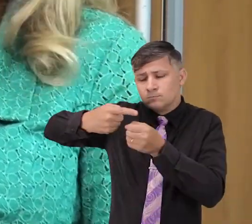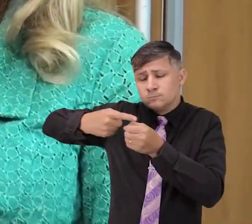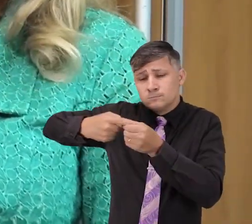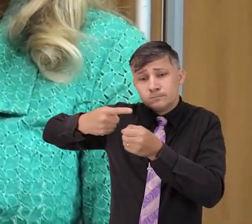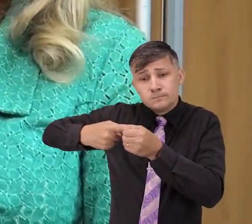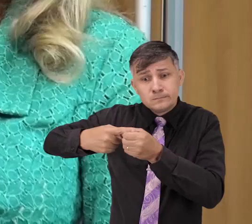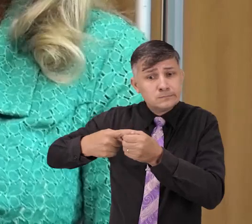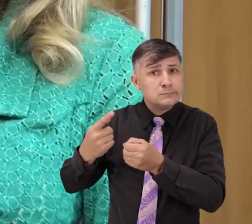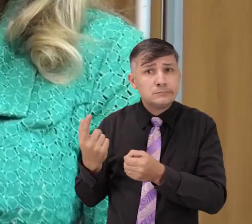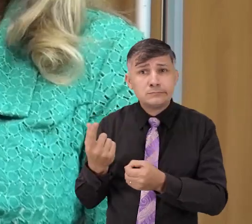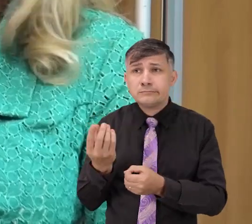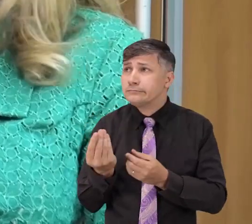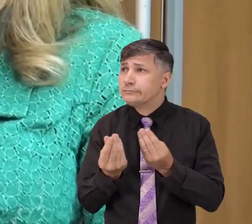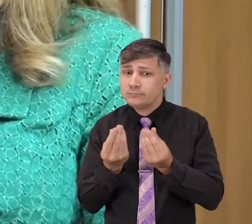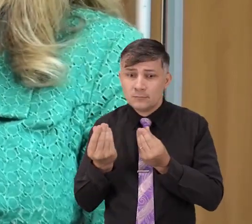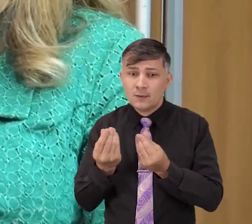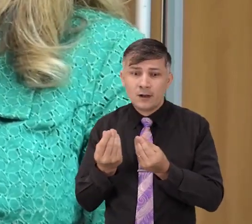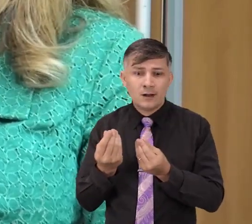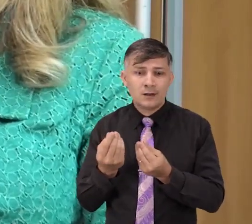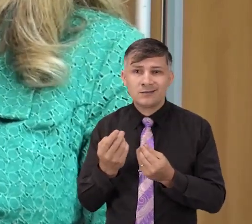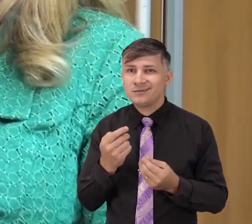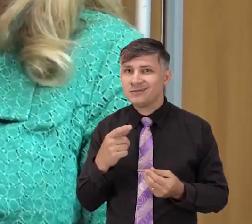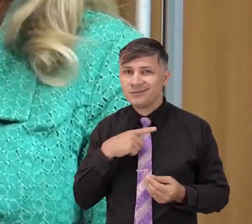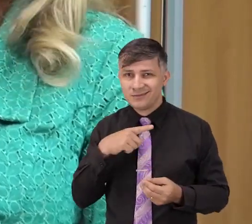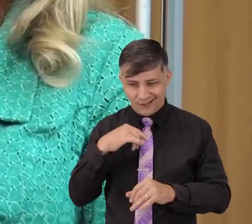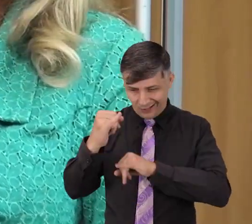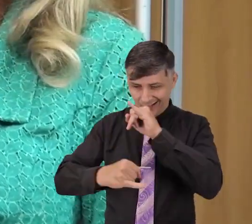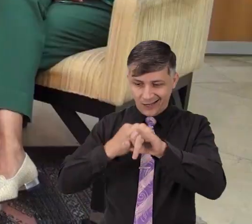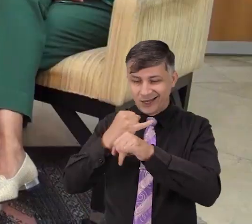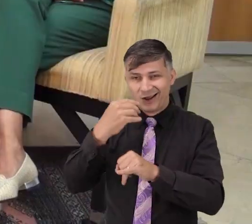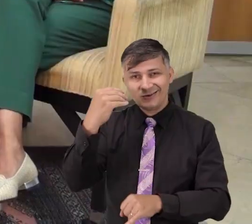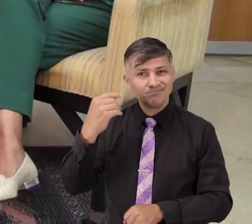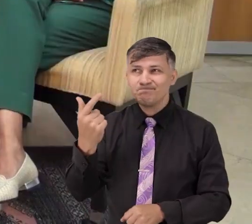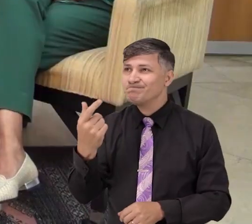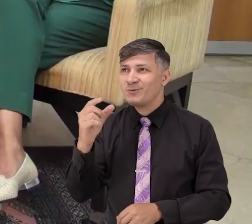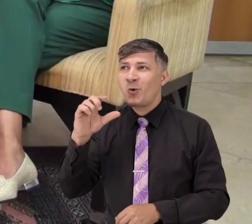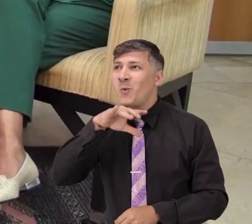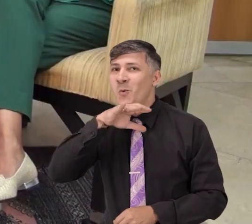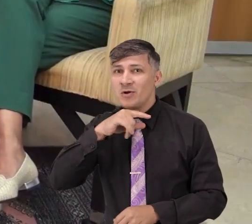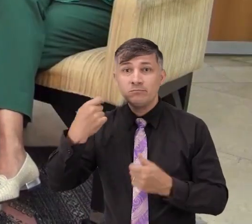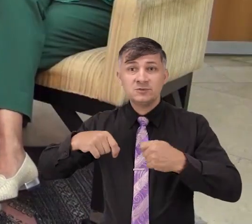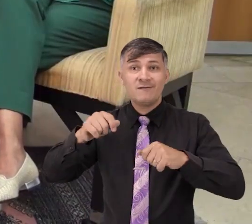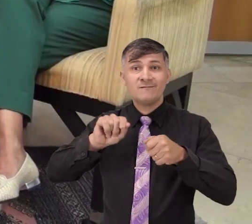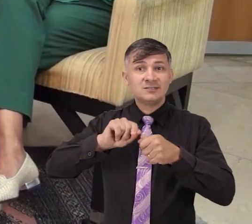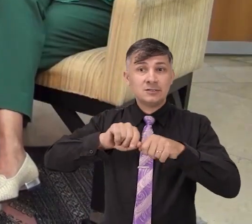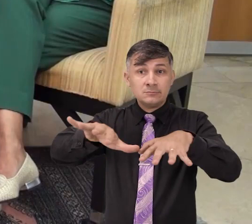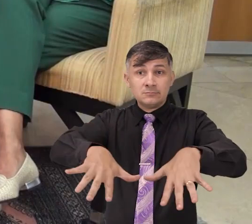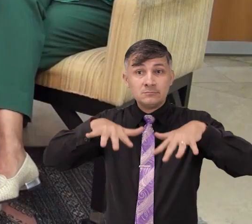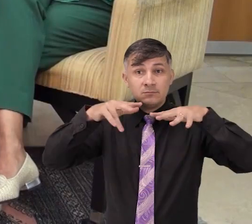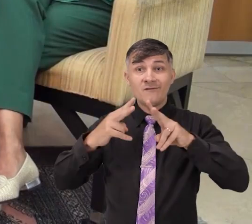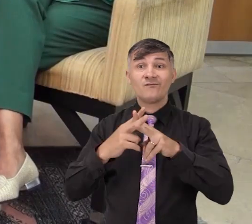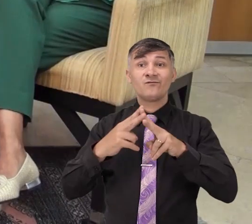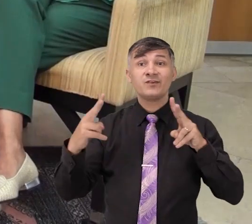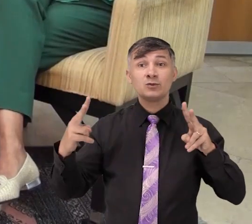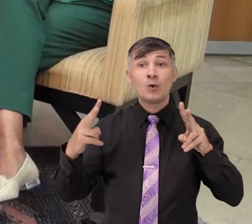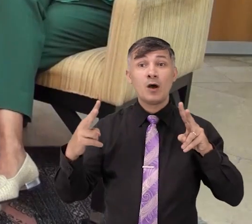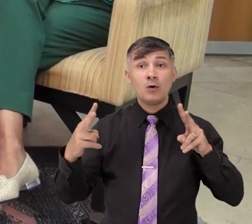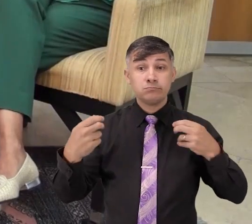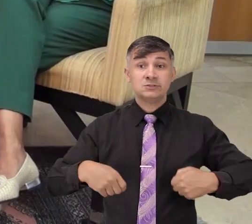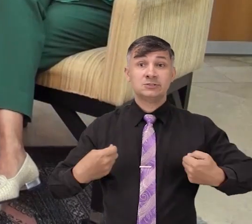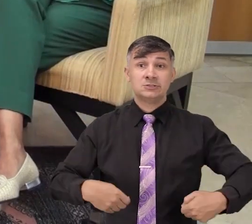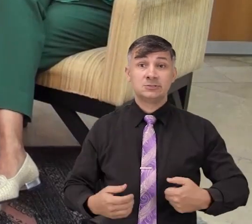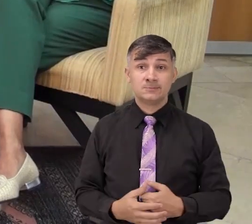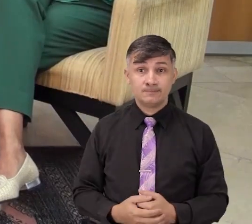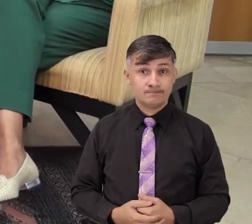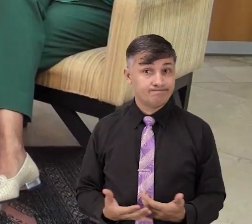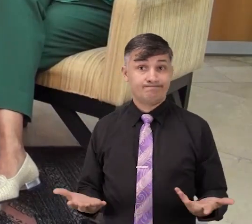internet, tendo que fazer uma audiência virtual. Não faz, né? No STJ. No STJ. Que já